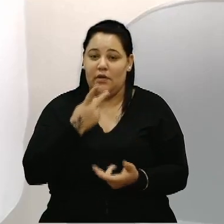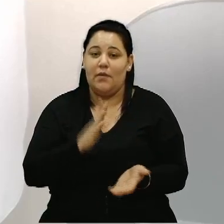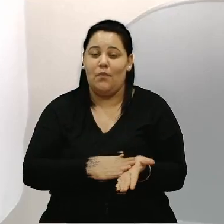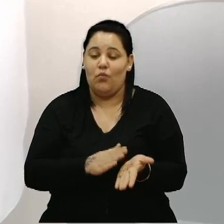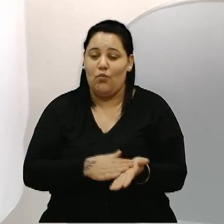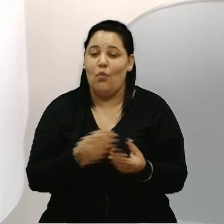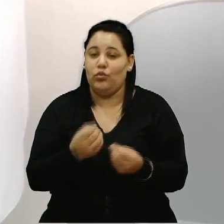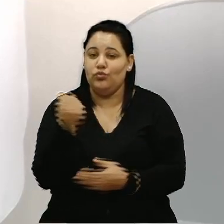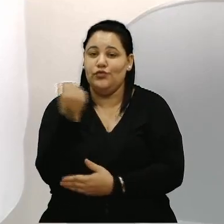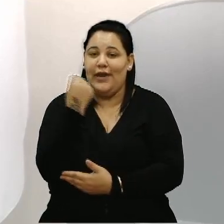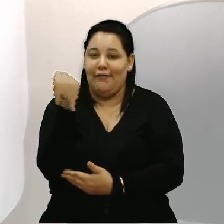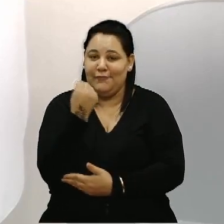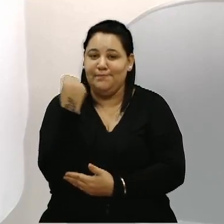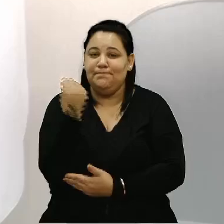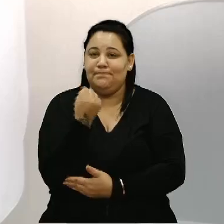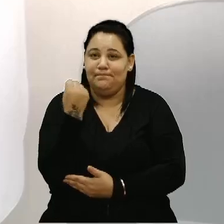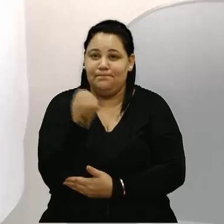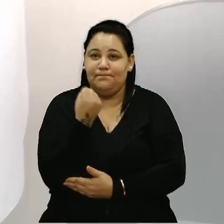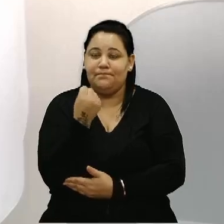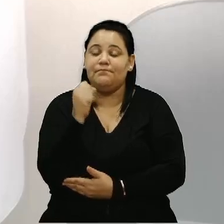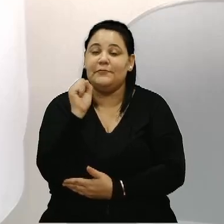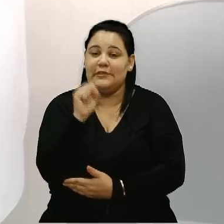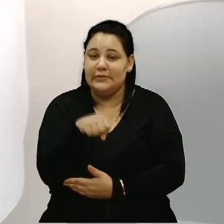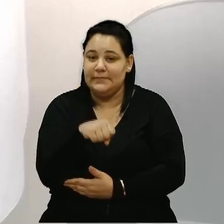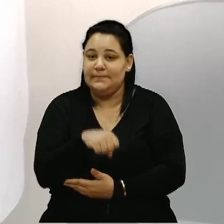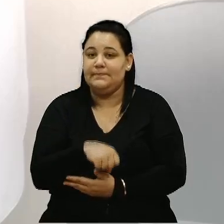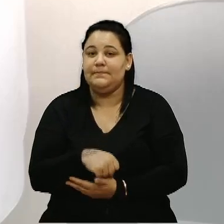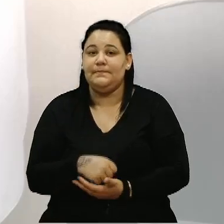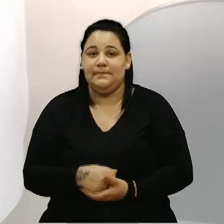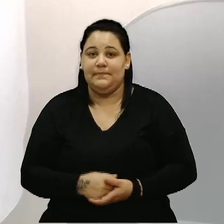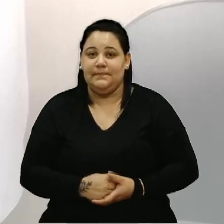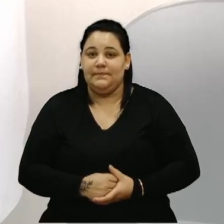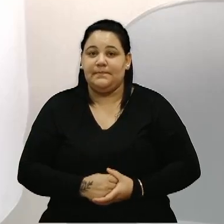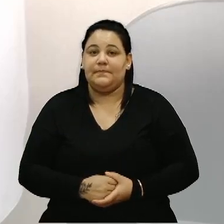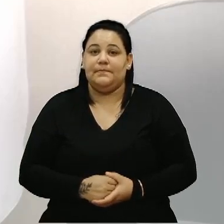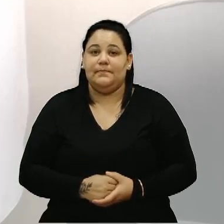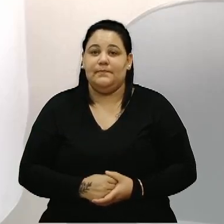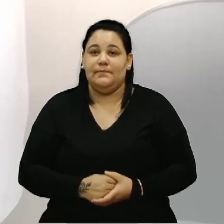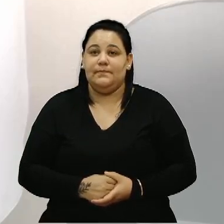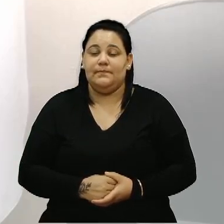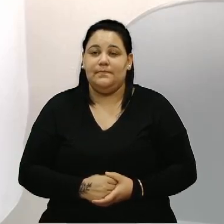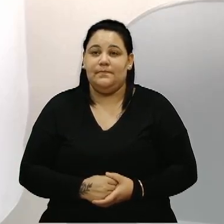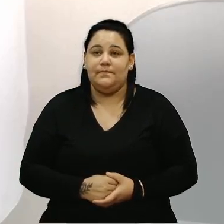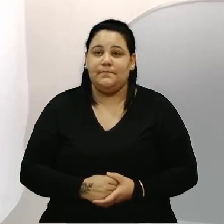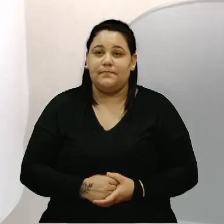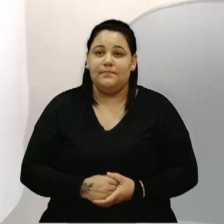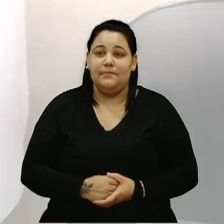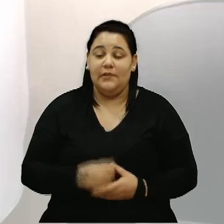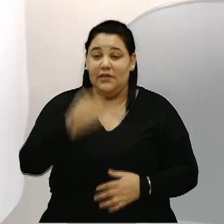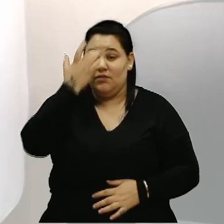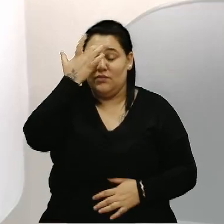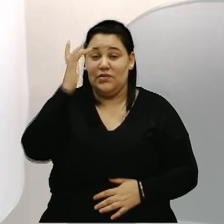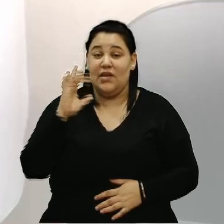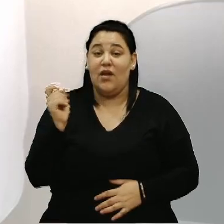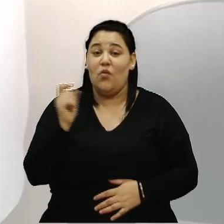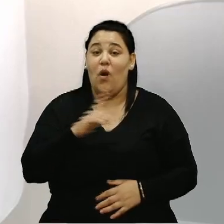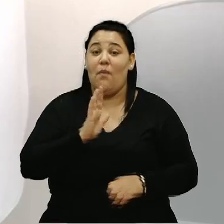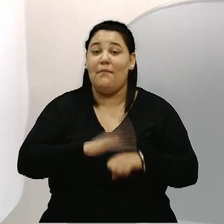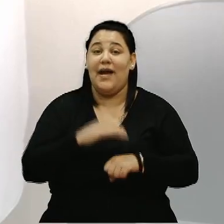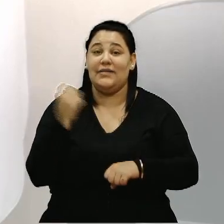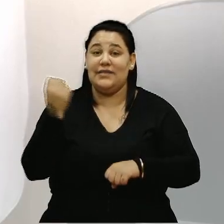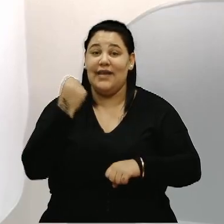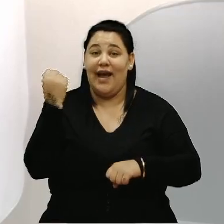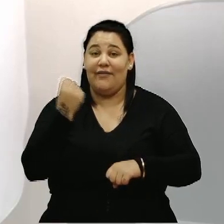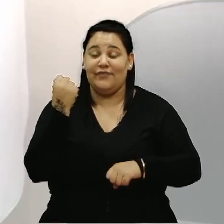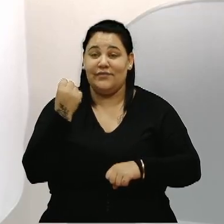grave. É muito grave, sim. Eu não sei qual das duas é mais grave. Eu acho